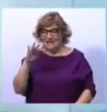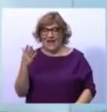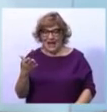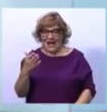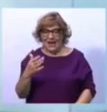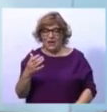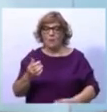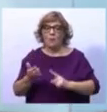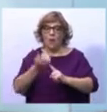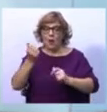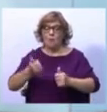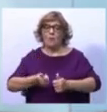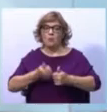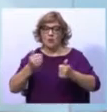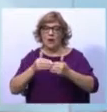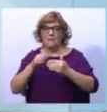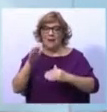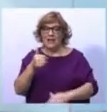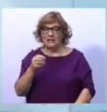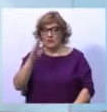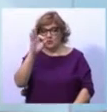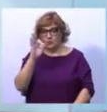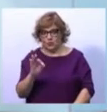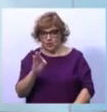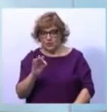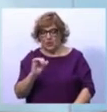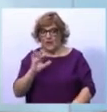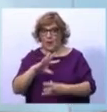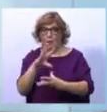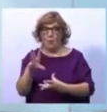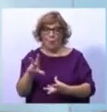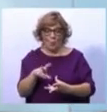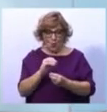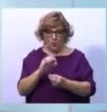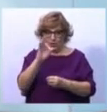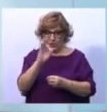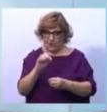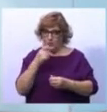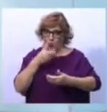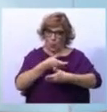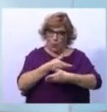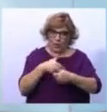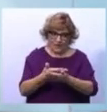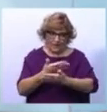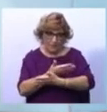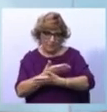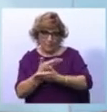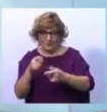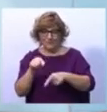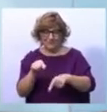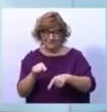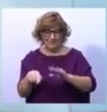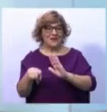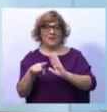de conseguirmos melhorar para mais de 50% a nível mundial estas taxas de amamentação, porque com